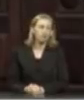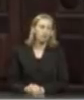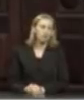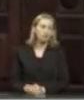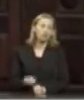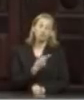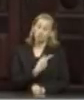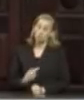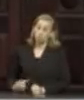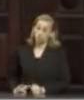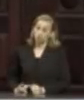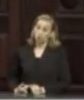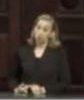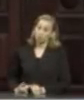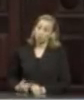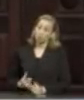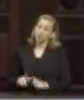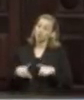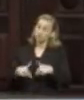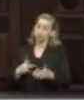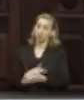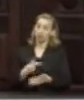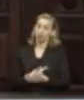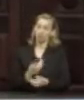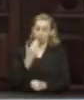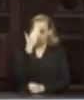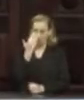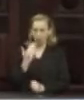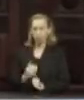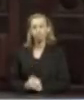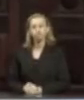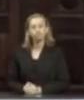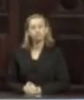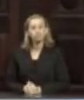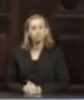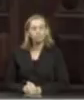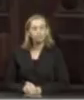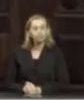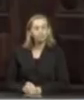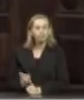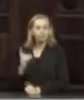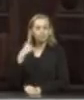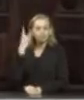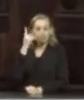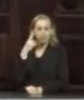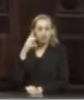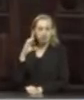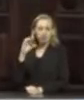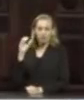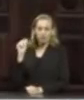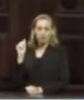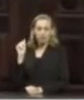feito de estelionatários. Obrigado, presidente. Próximo orador inscrito, honorável deputado Carlos Osório.